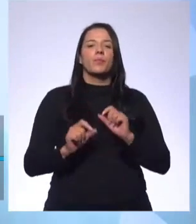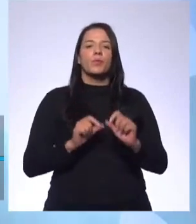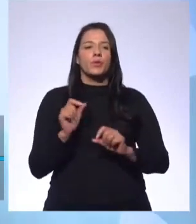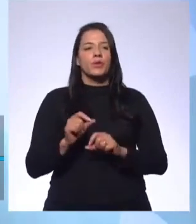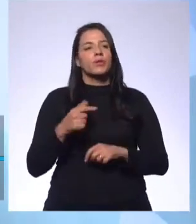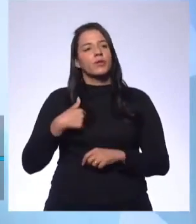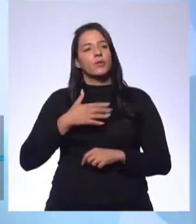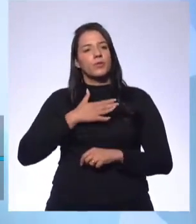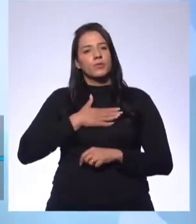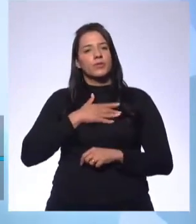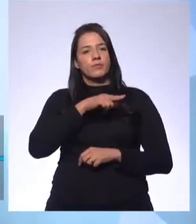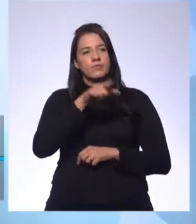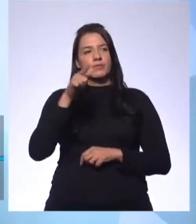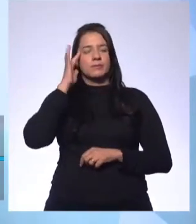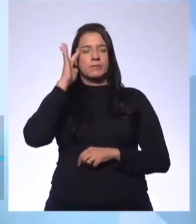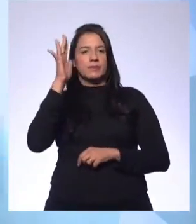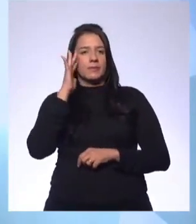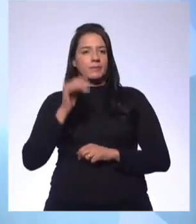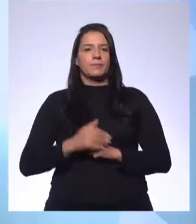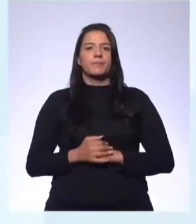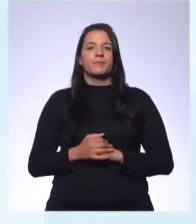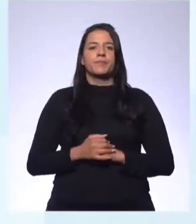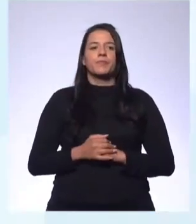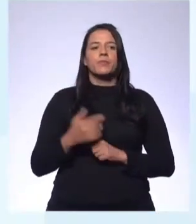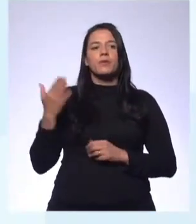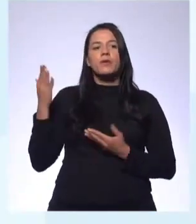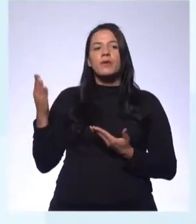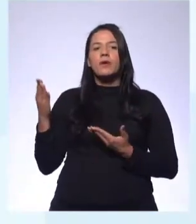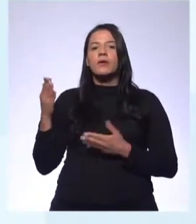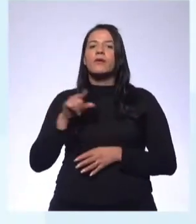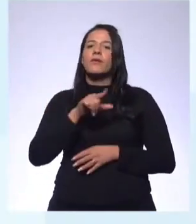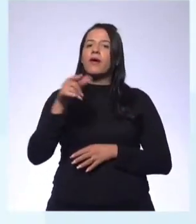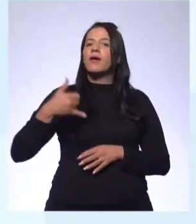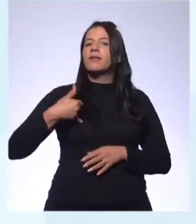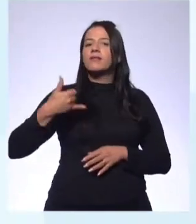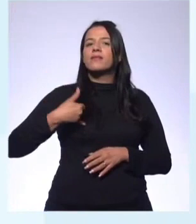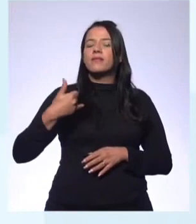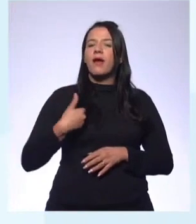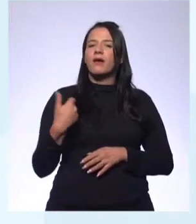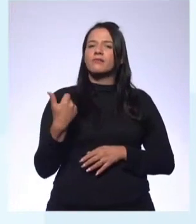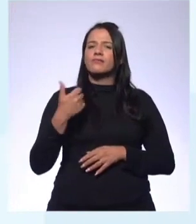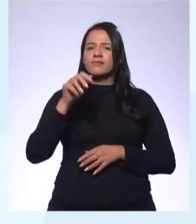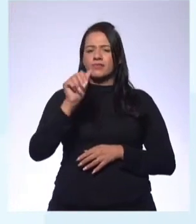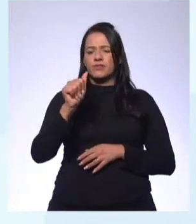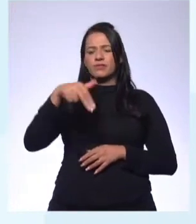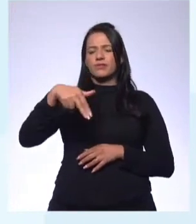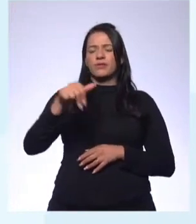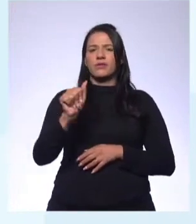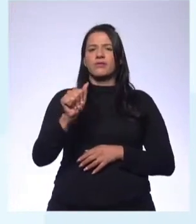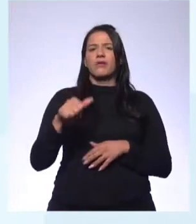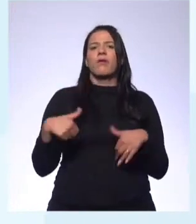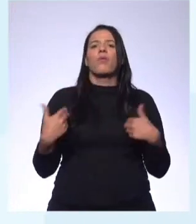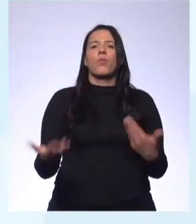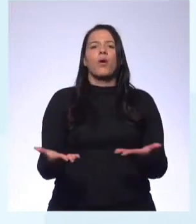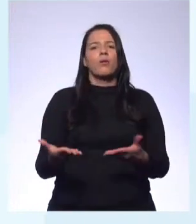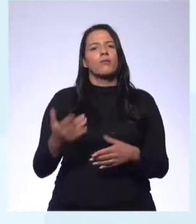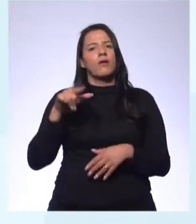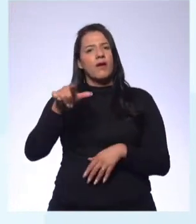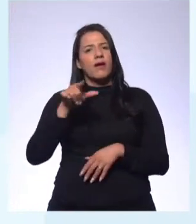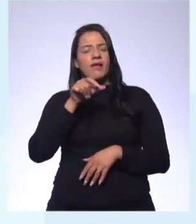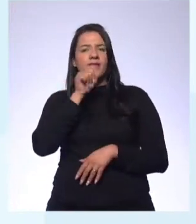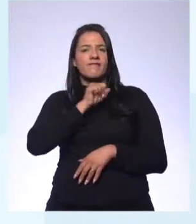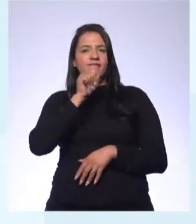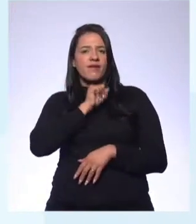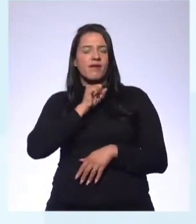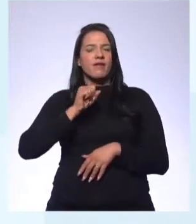achei interessante para vocês pensarem. Qual seria a idade de Ana? Quantos anos será que Ana tinha? Era mais velha, era